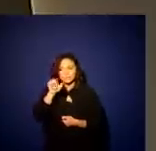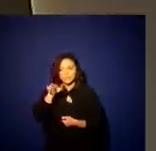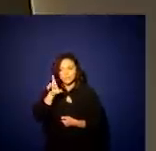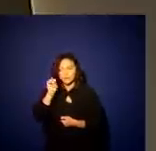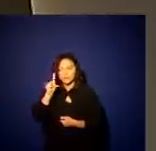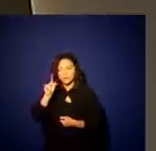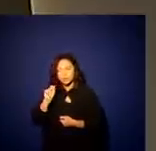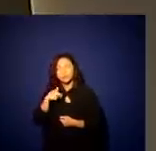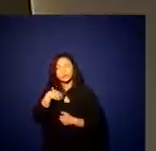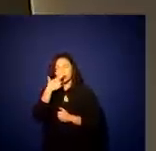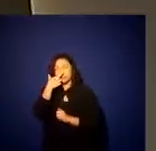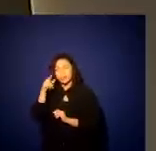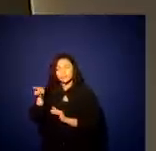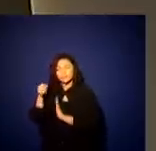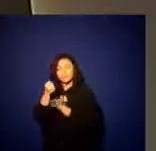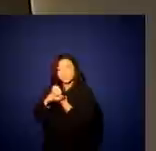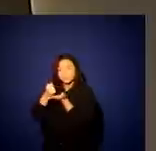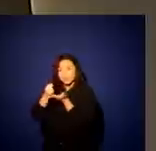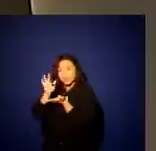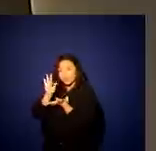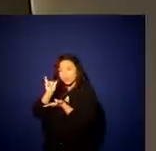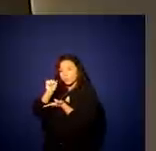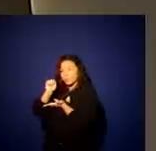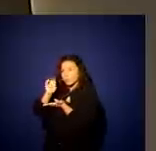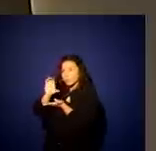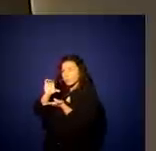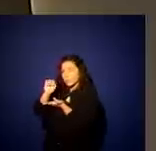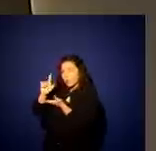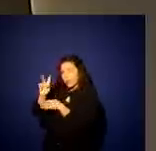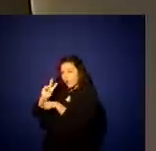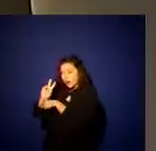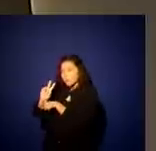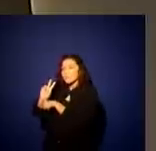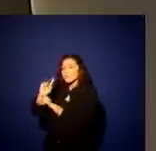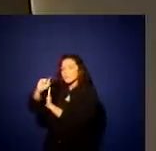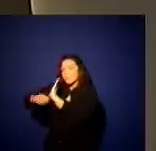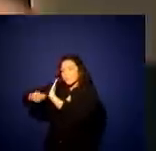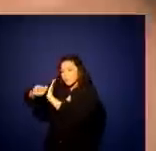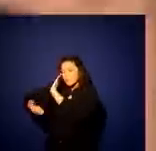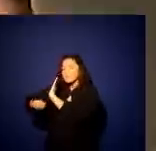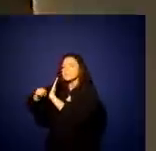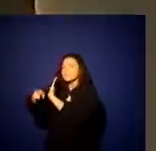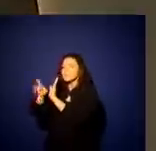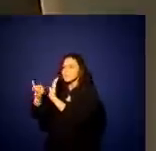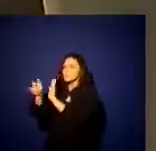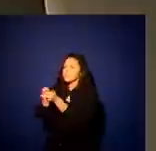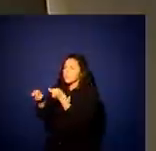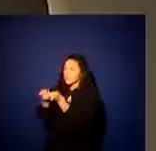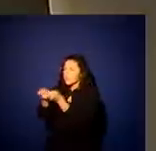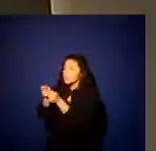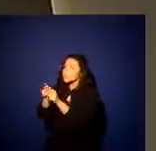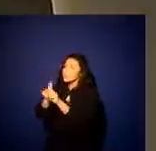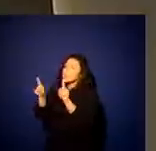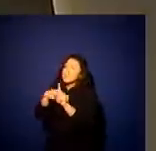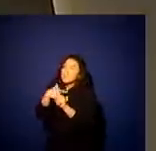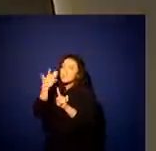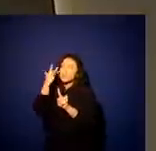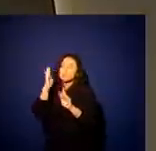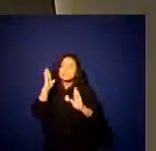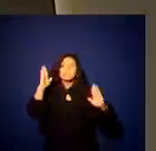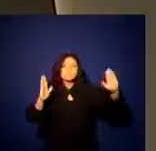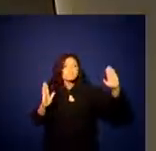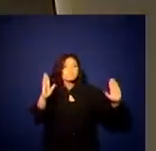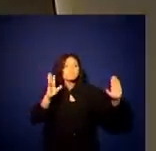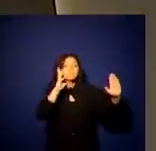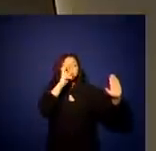deve funcionar mas deve levar um tempo e eu não consigo ainda prever quem que realmente vai se beneficiar coloca a velocidade tá eu acho que